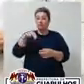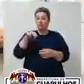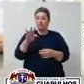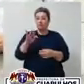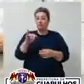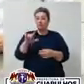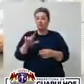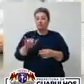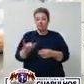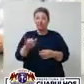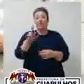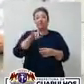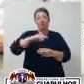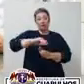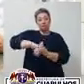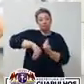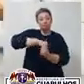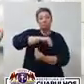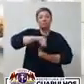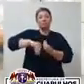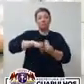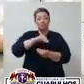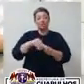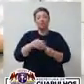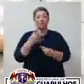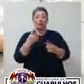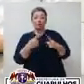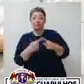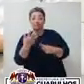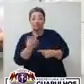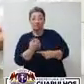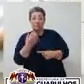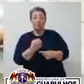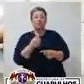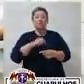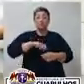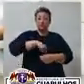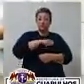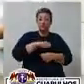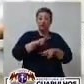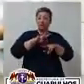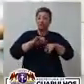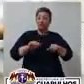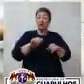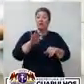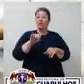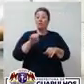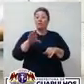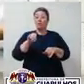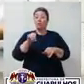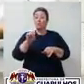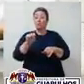200 ml de chantilly. Vai incorporar aqui nesse 4 leites de panela. Porque aqui ela vai fazer o recheio de